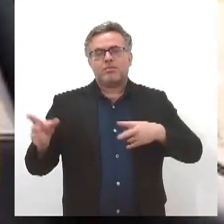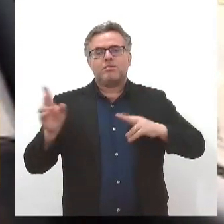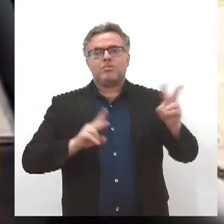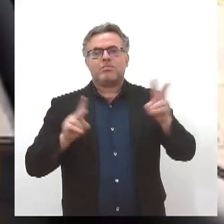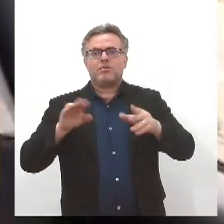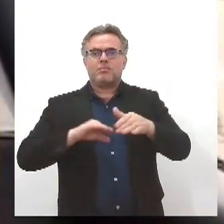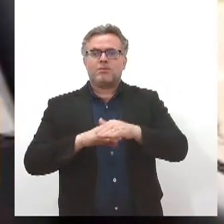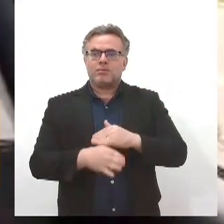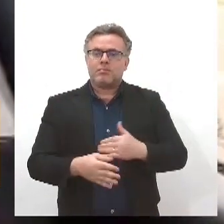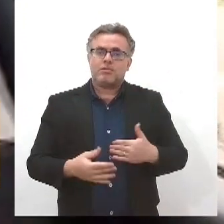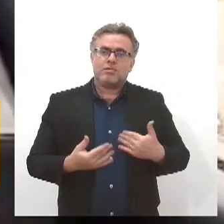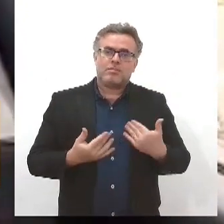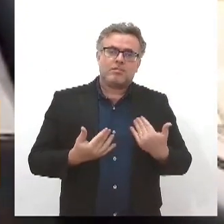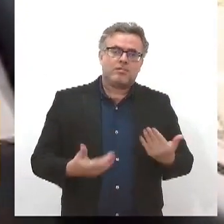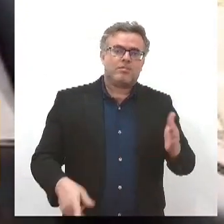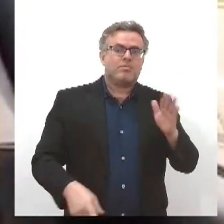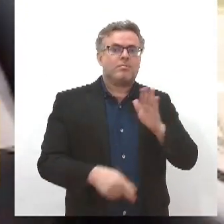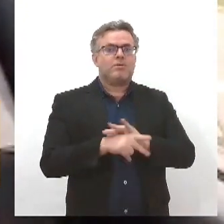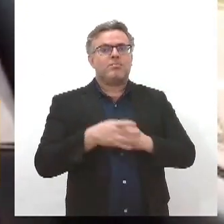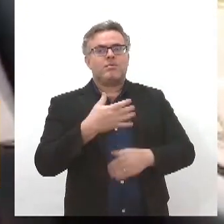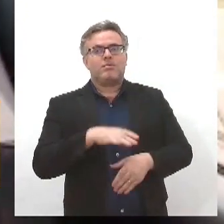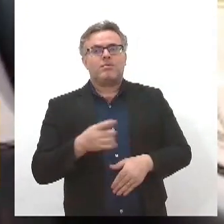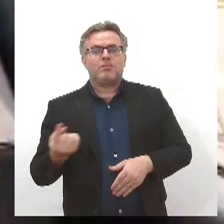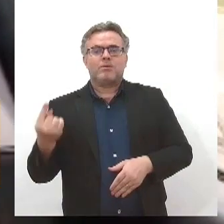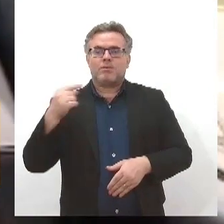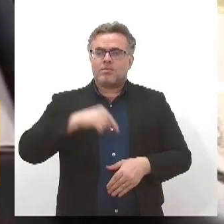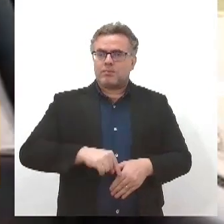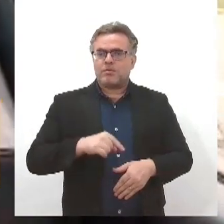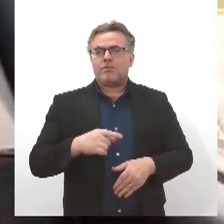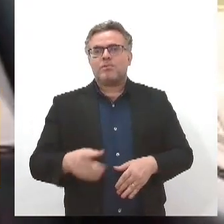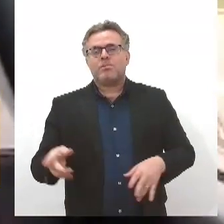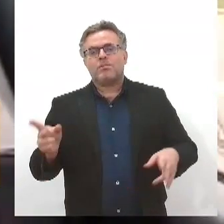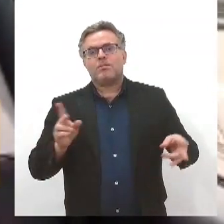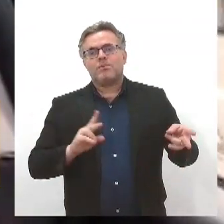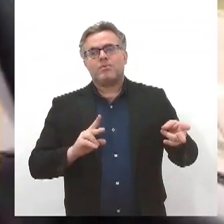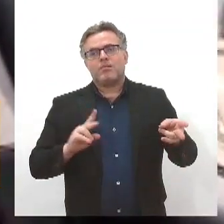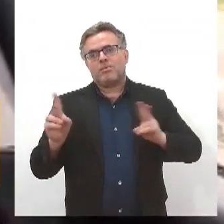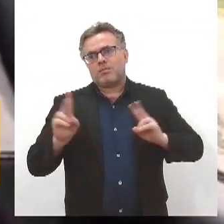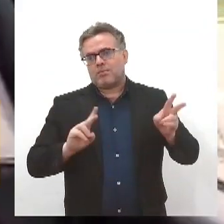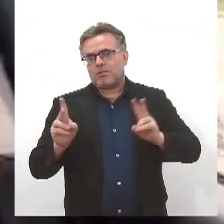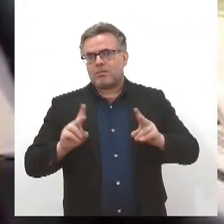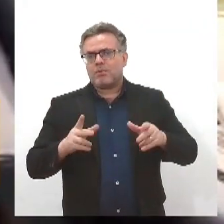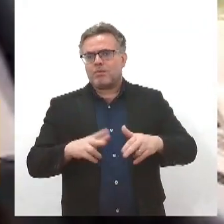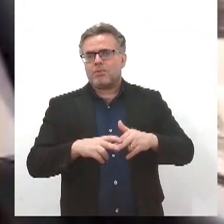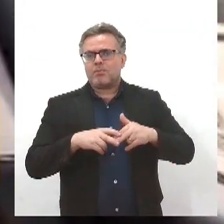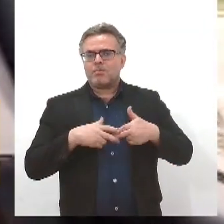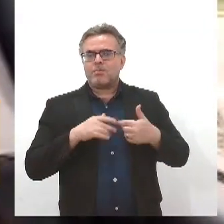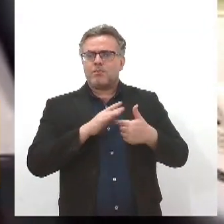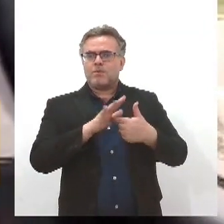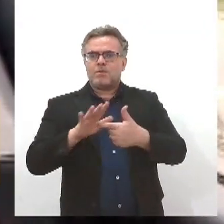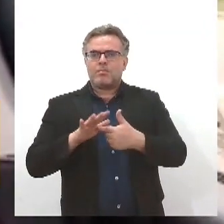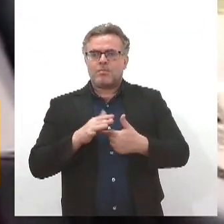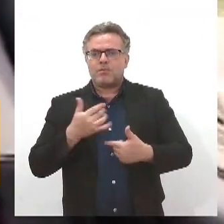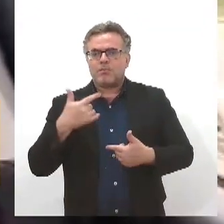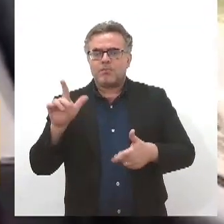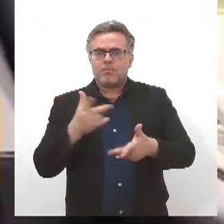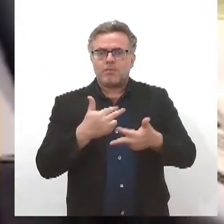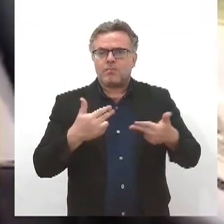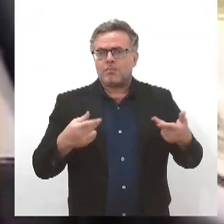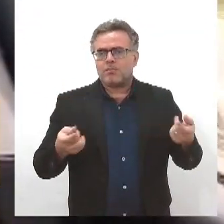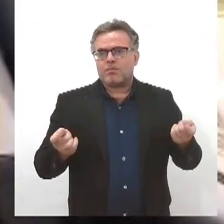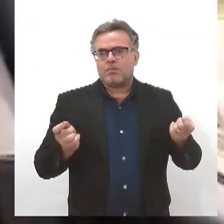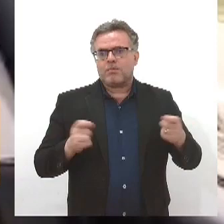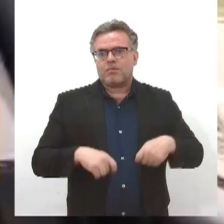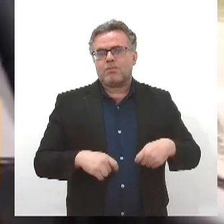da Bahia aqui em Aracaju, no pré-caju. Nós temos um carnaval, então por que não trazer outros estilos de música? Então